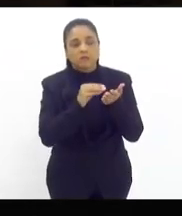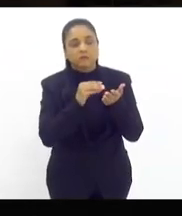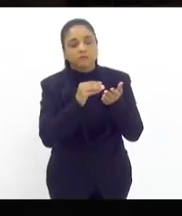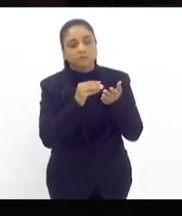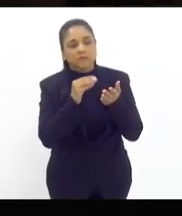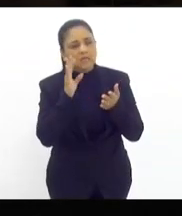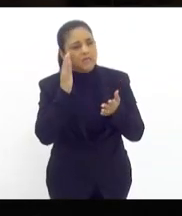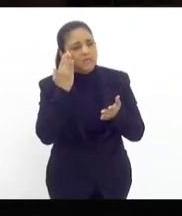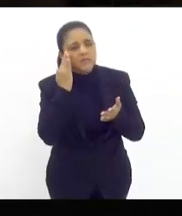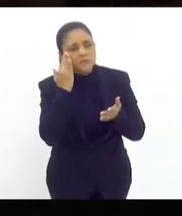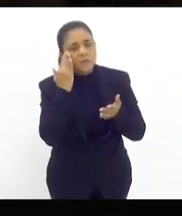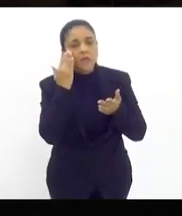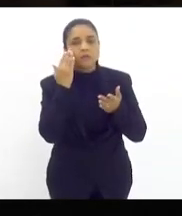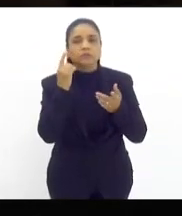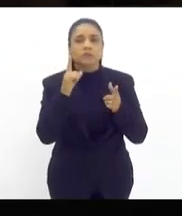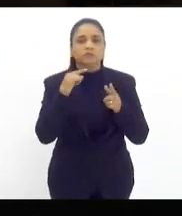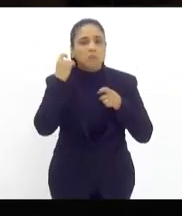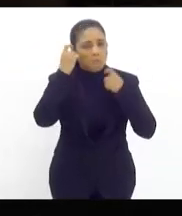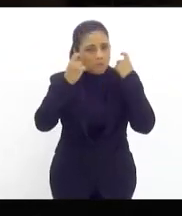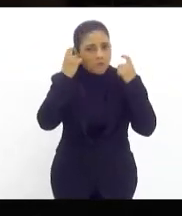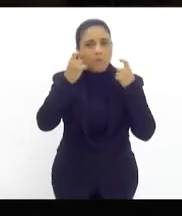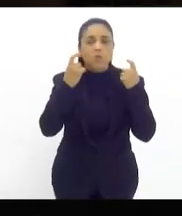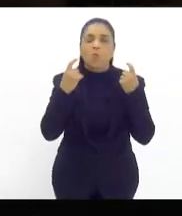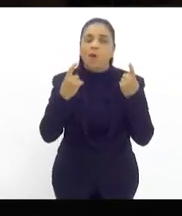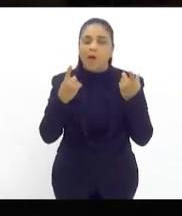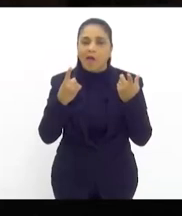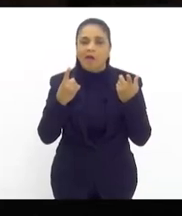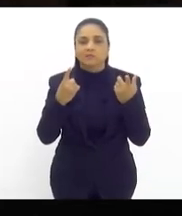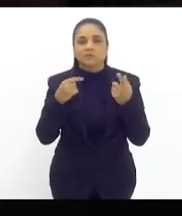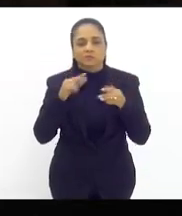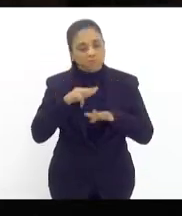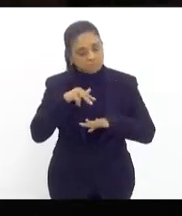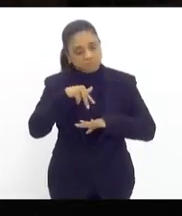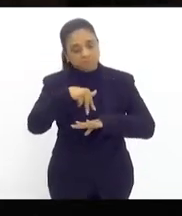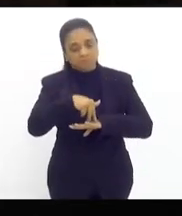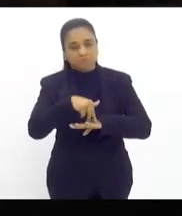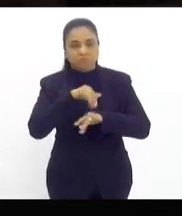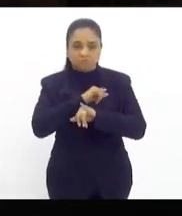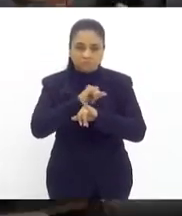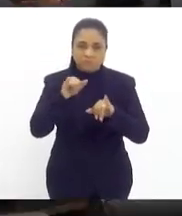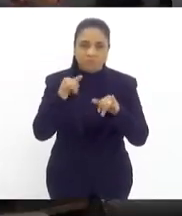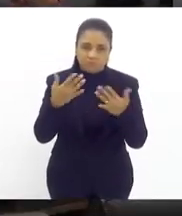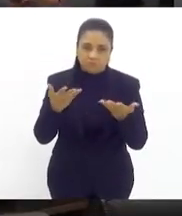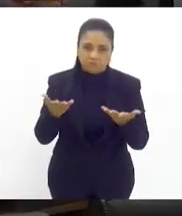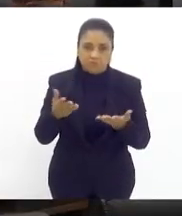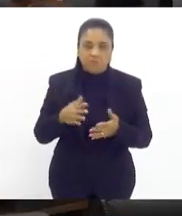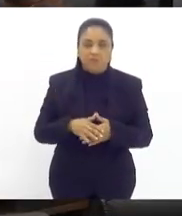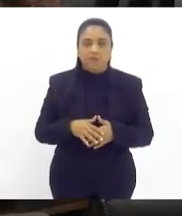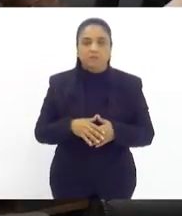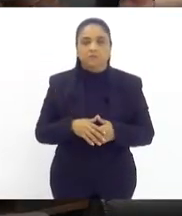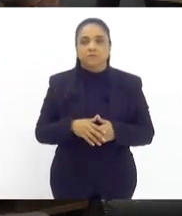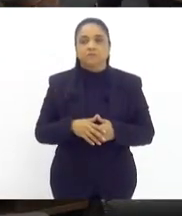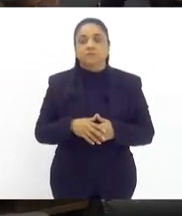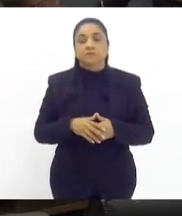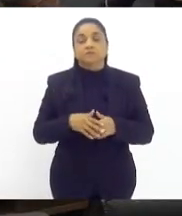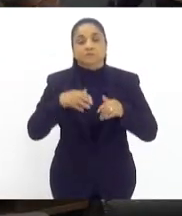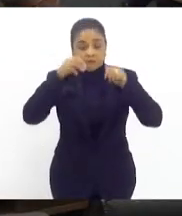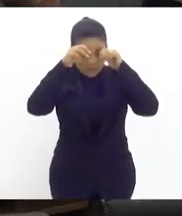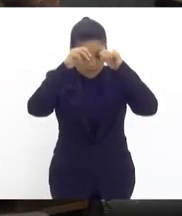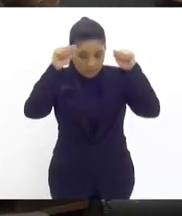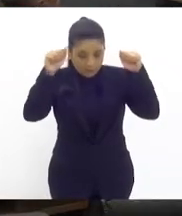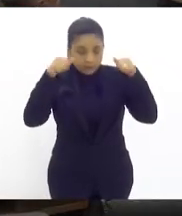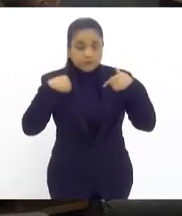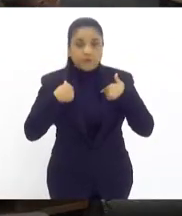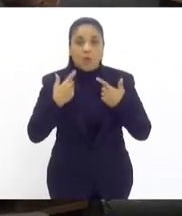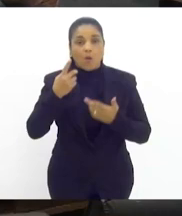a gente tem se posicionado aqui na tribuna uma parte sim deputada só